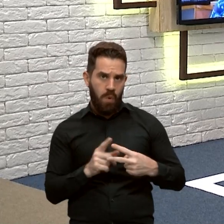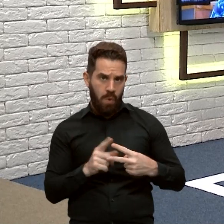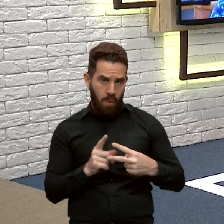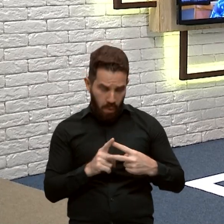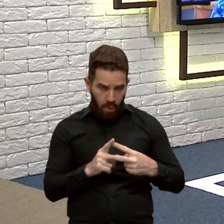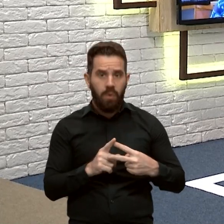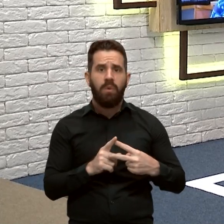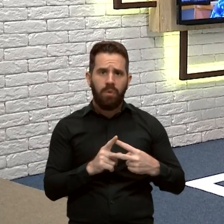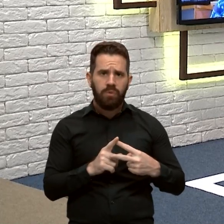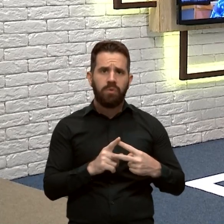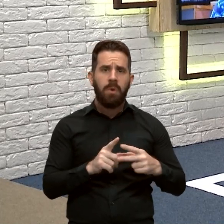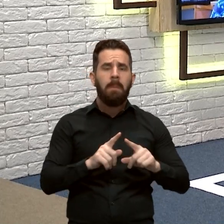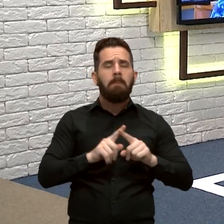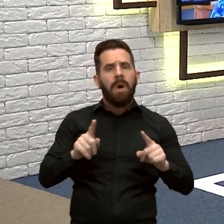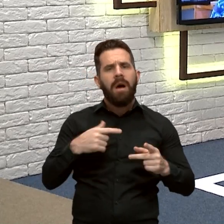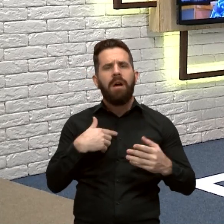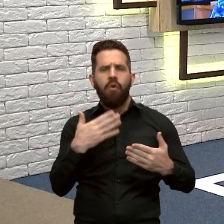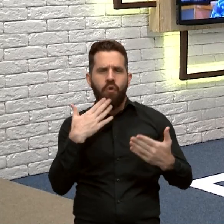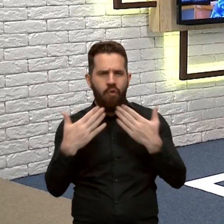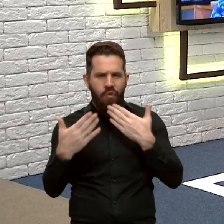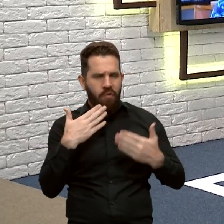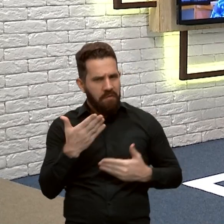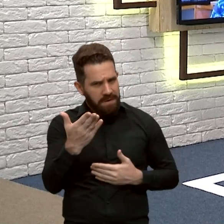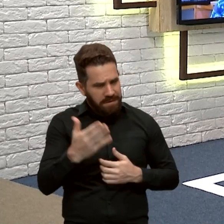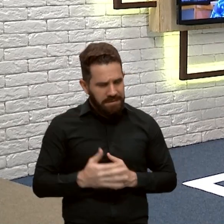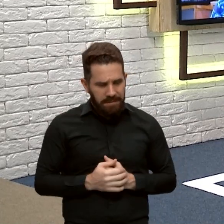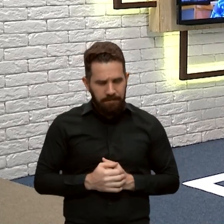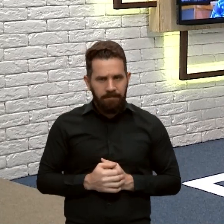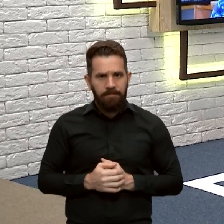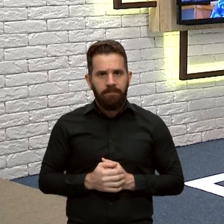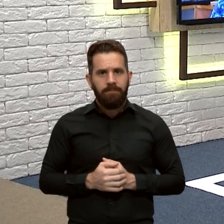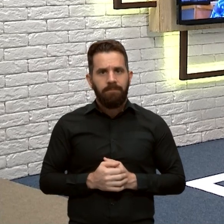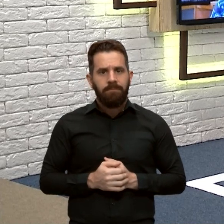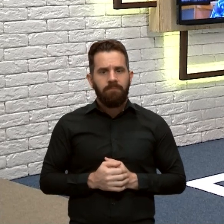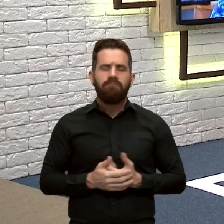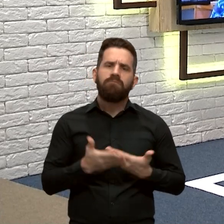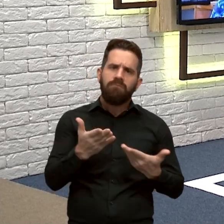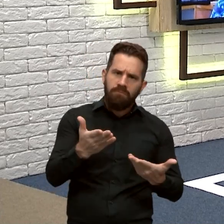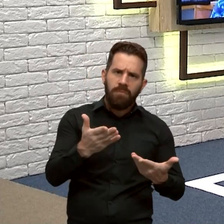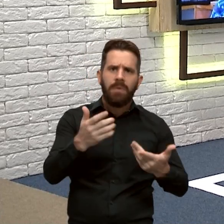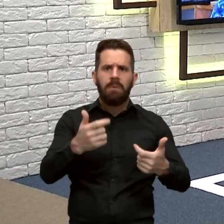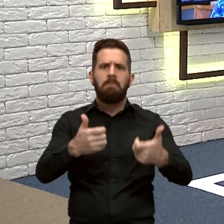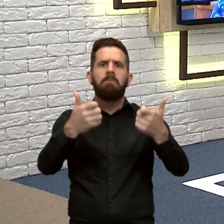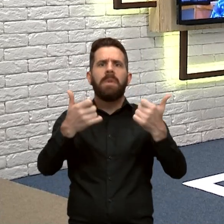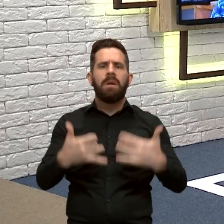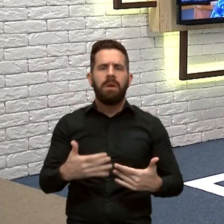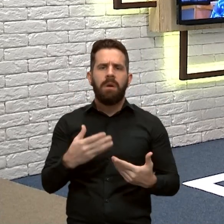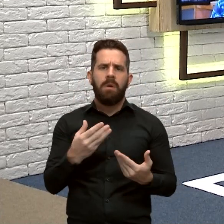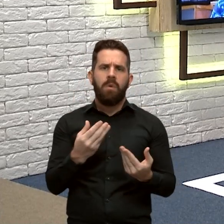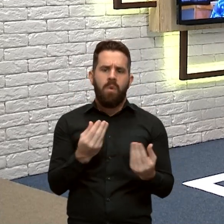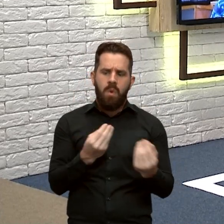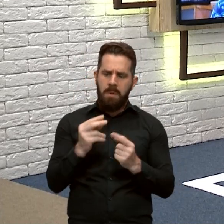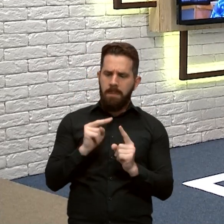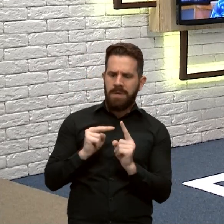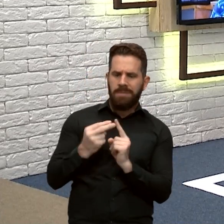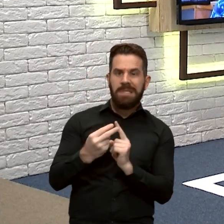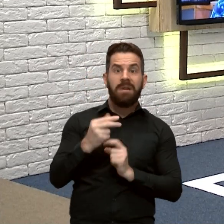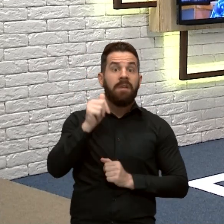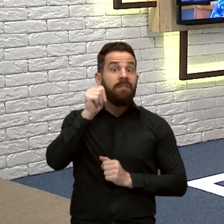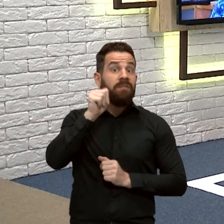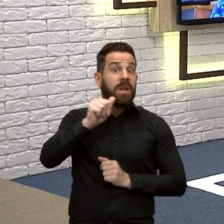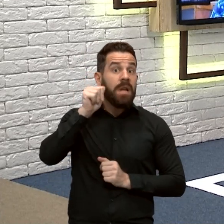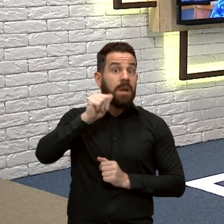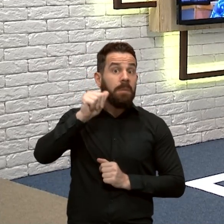com a Lázara. Queria que a senhora falasse um pouco da perspectiva feminina, né, em relação ao